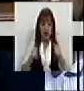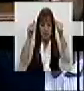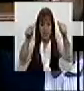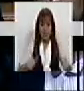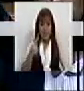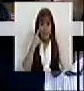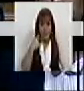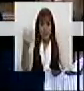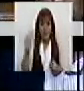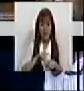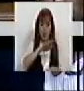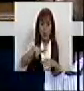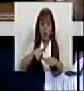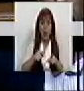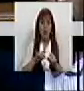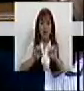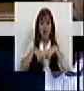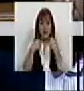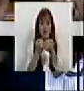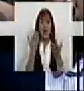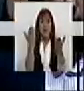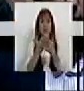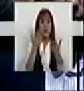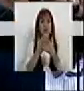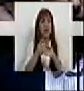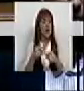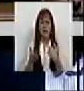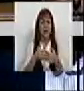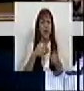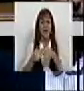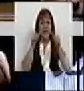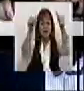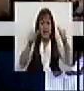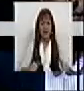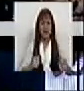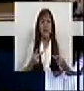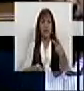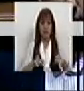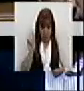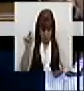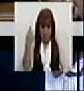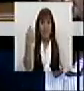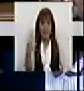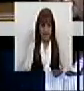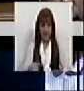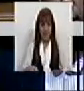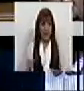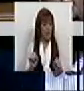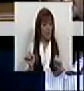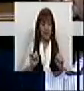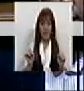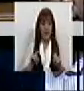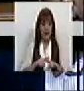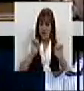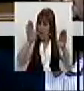ranking mostra que o contexto social das escolas não conta para o ranking, porque se contasse, não